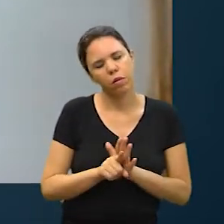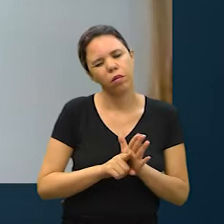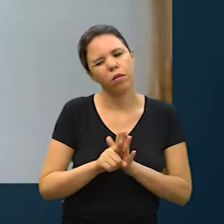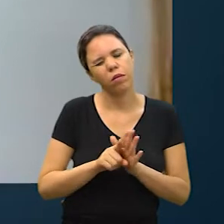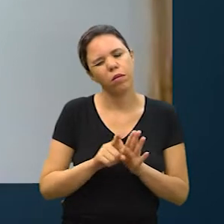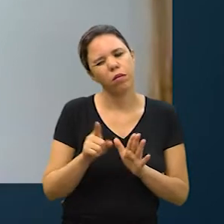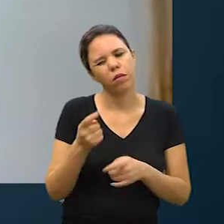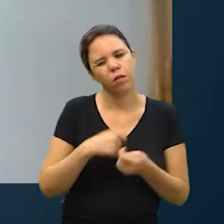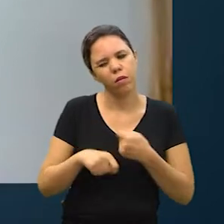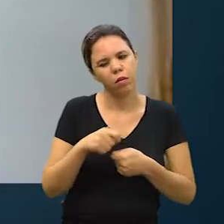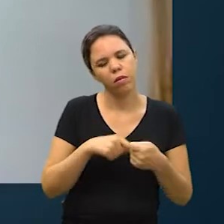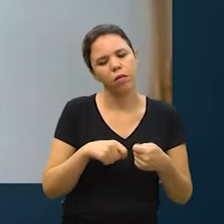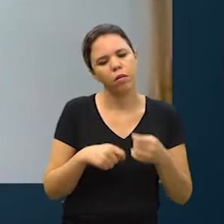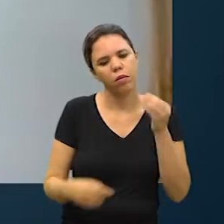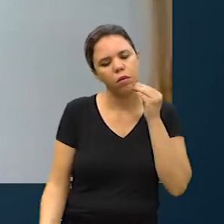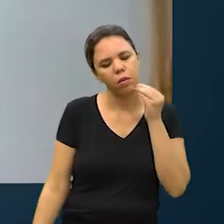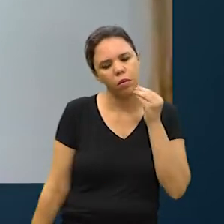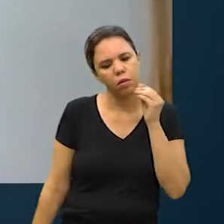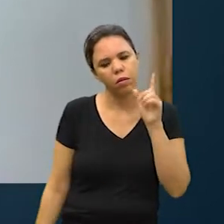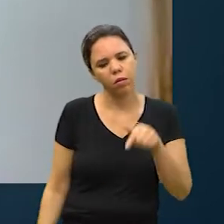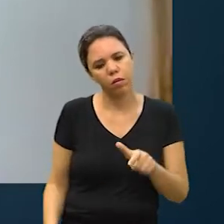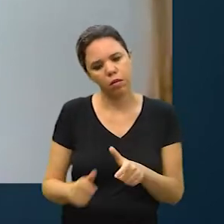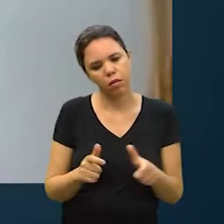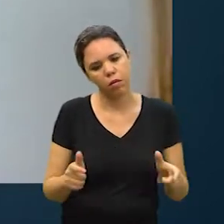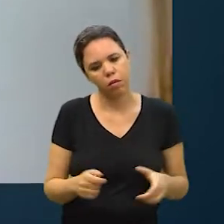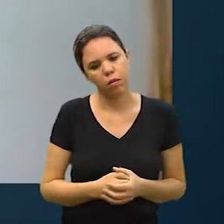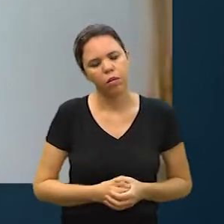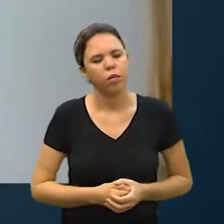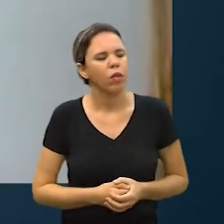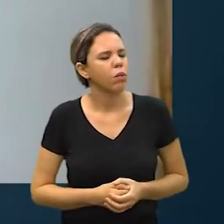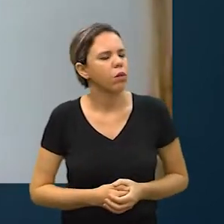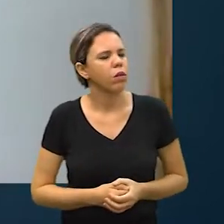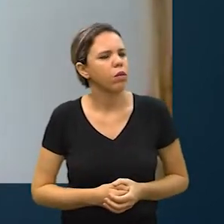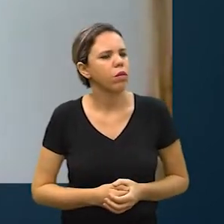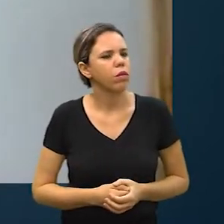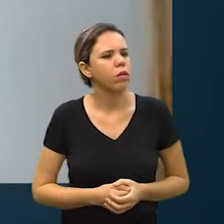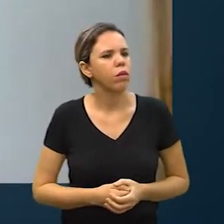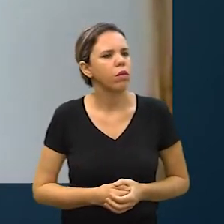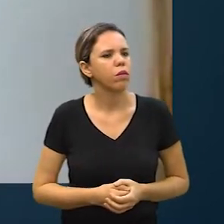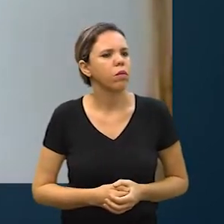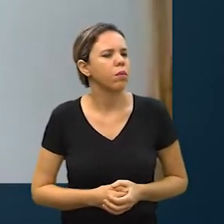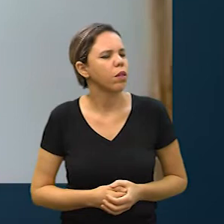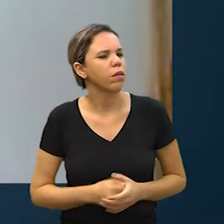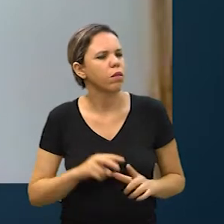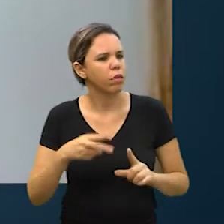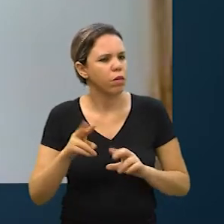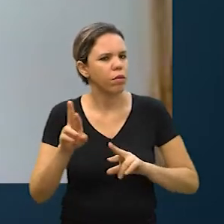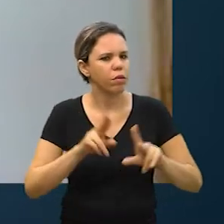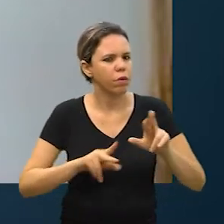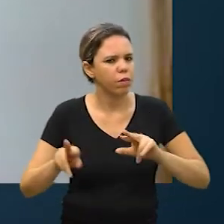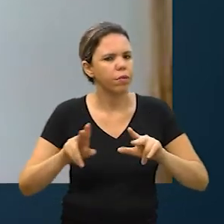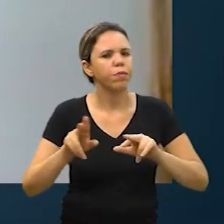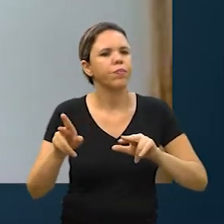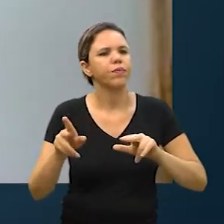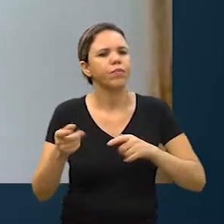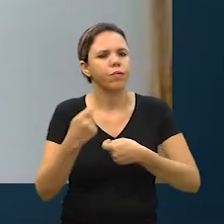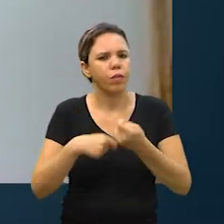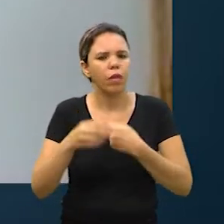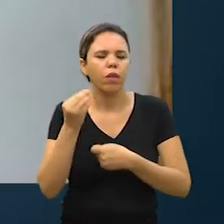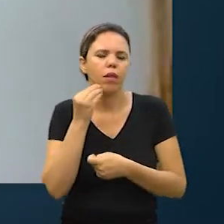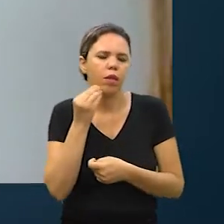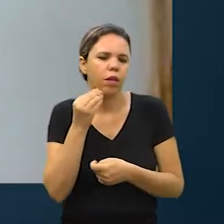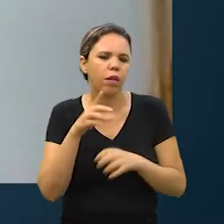muito o mercado, porque o mercado ele é muito grande, mas ele é muito maduro e ele tem muitas peculiaridades.